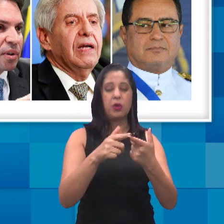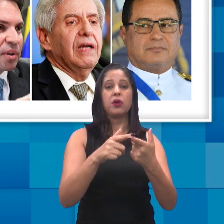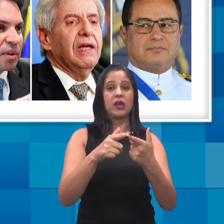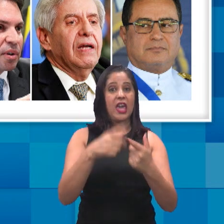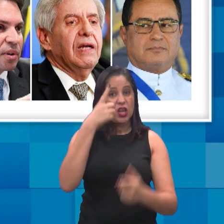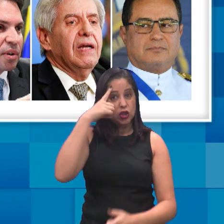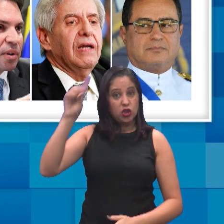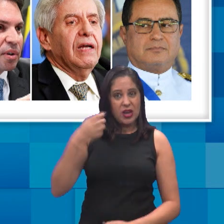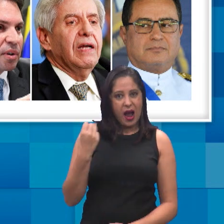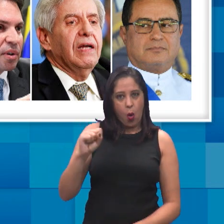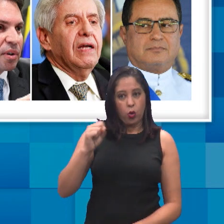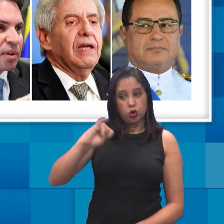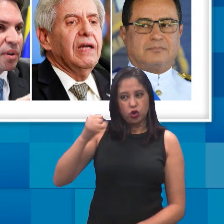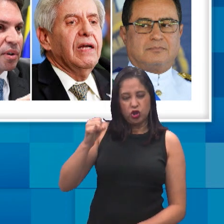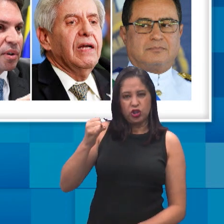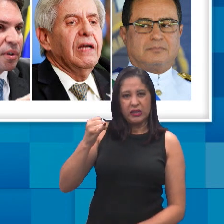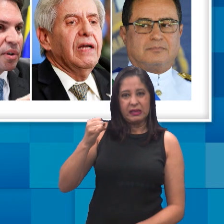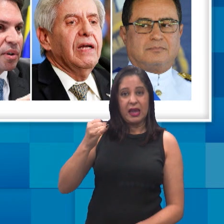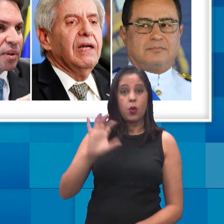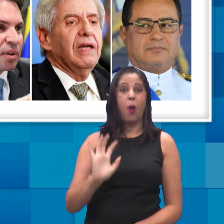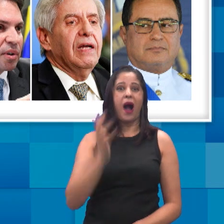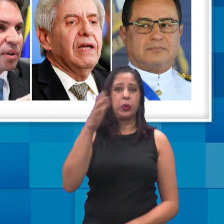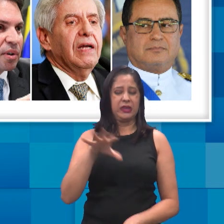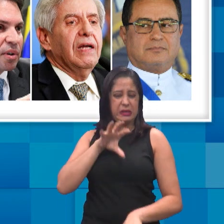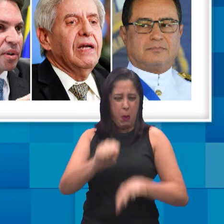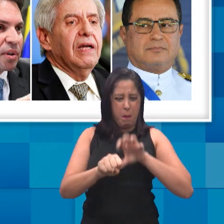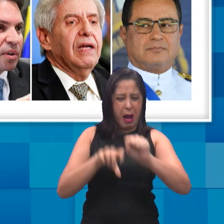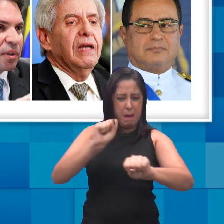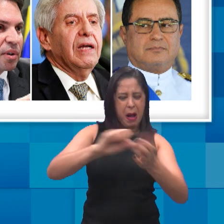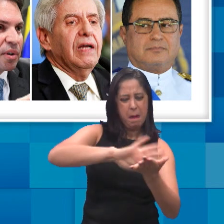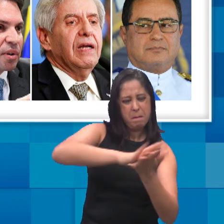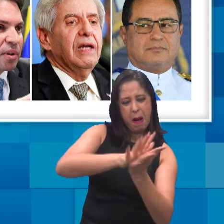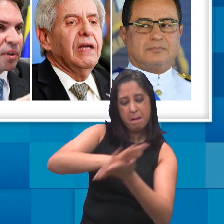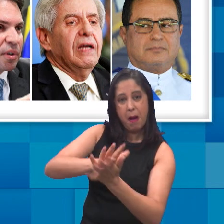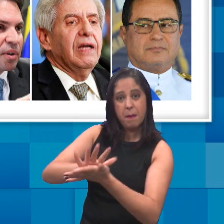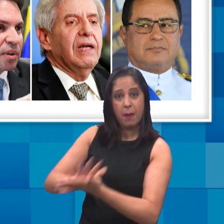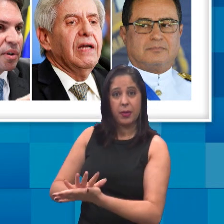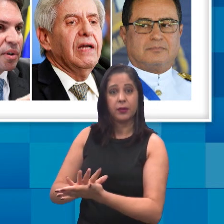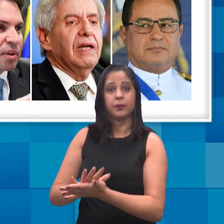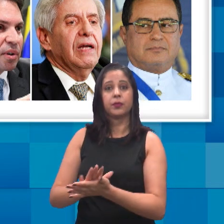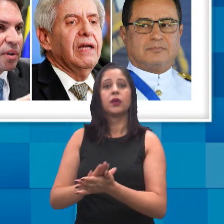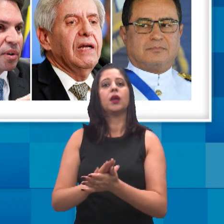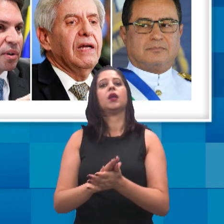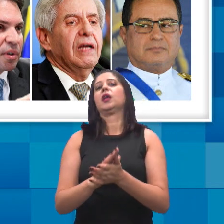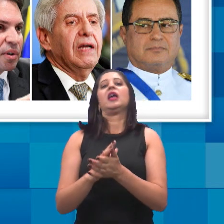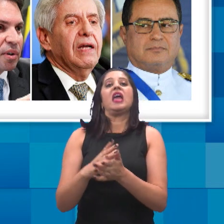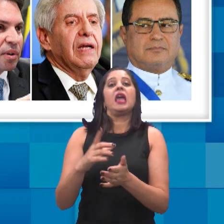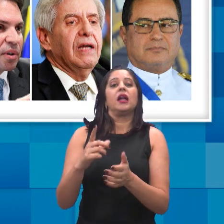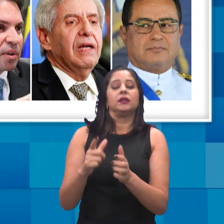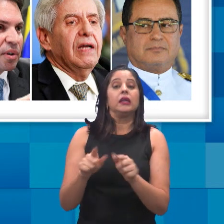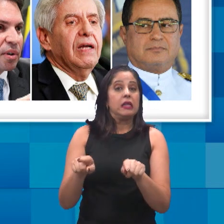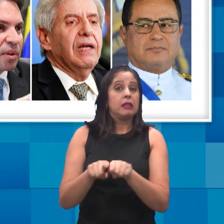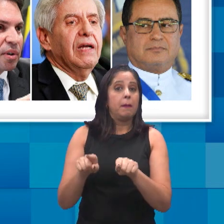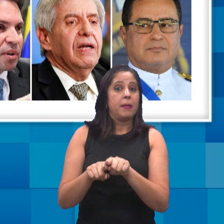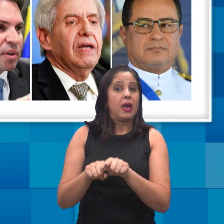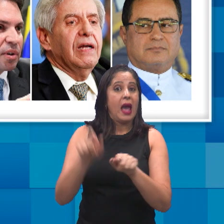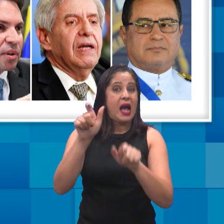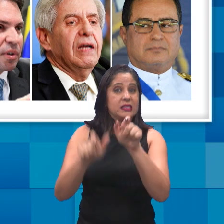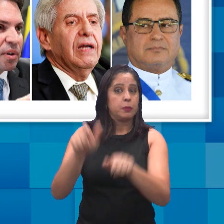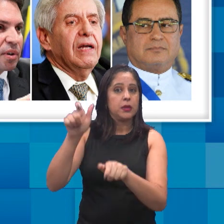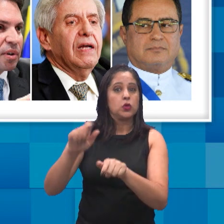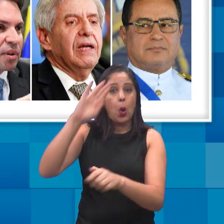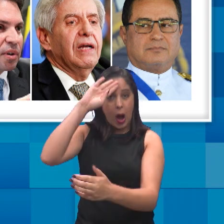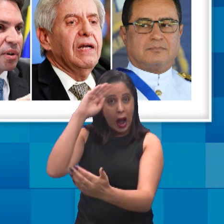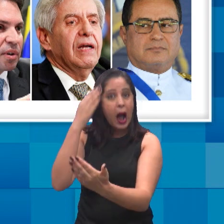de janeiro. E uma parcela significativa acredita que o